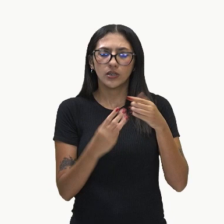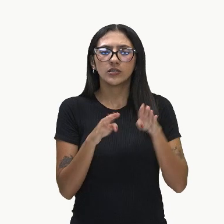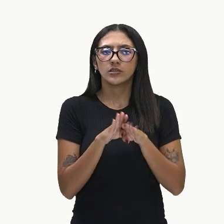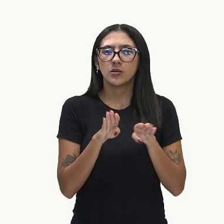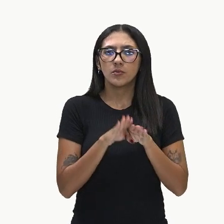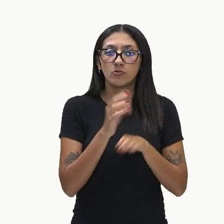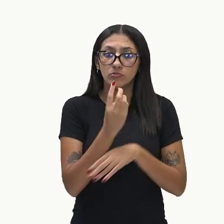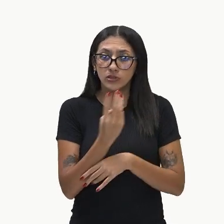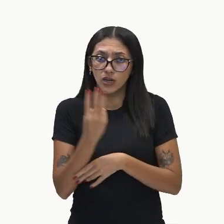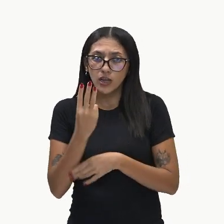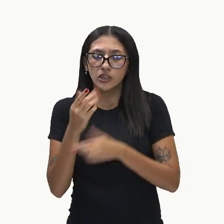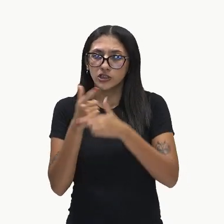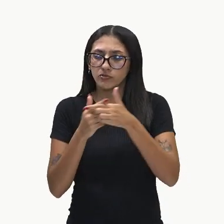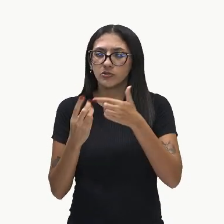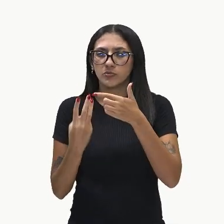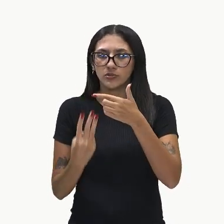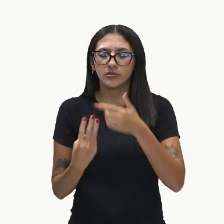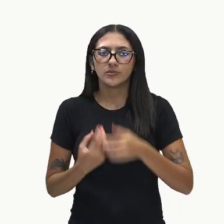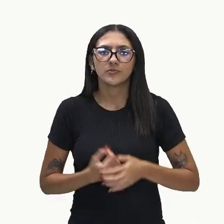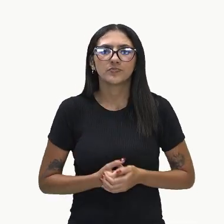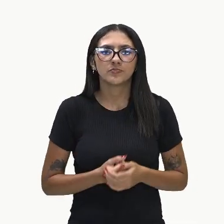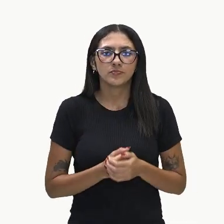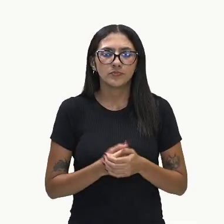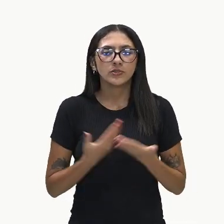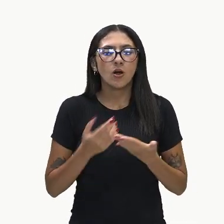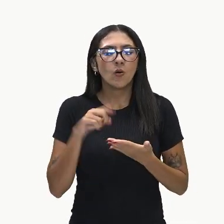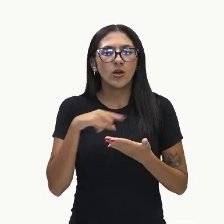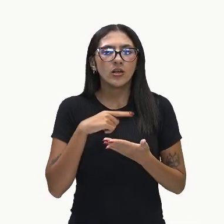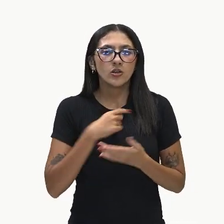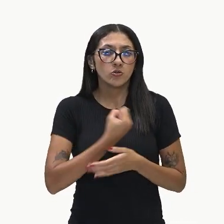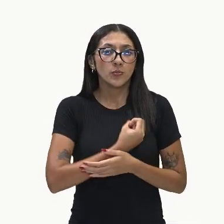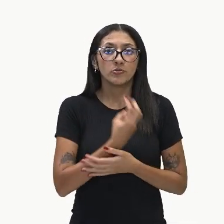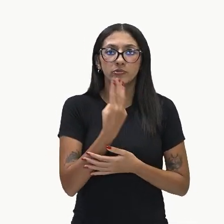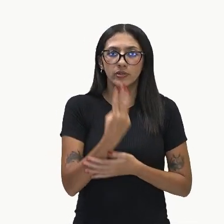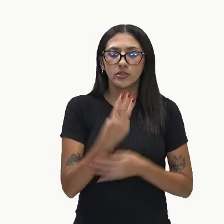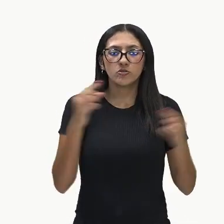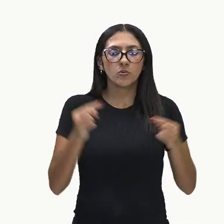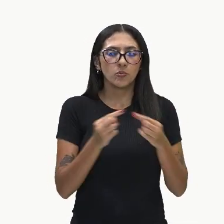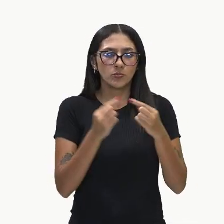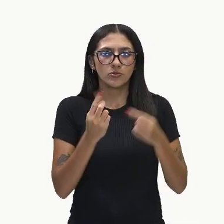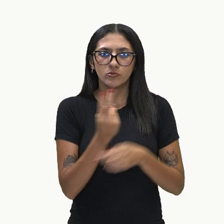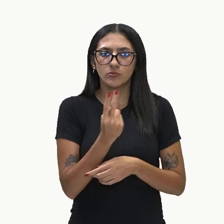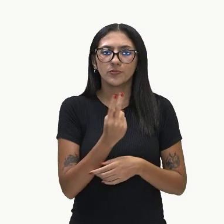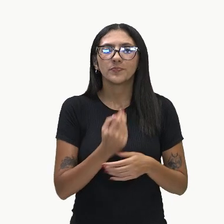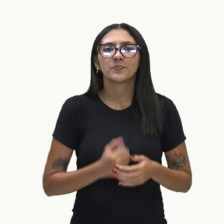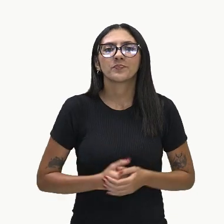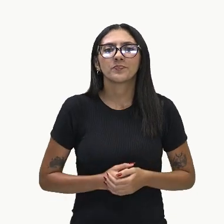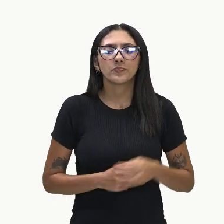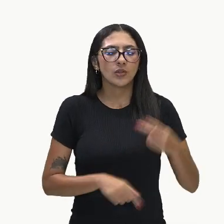3. Então, existe aí esse fator comum entre eles. Segundo passo,